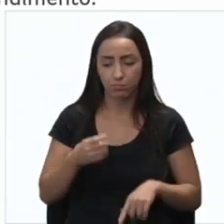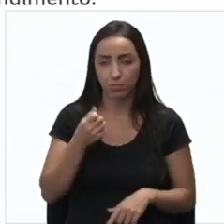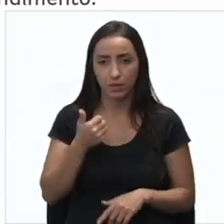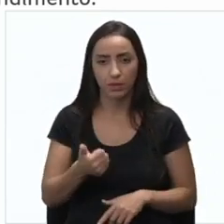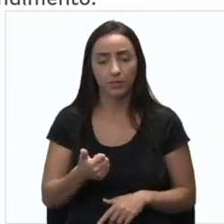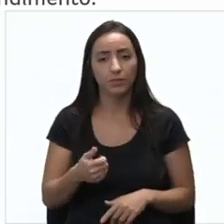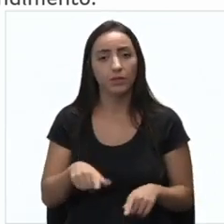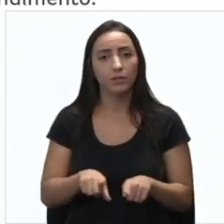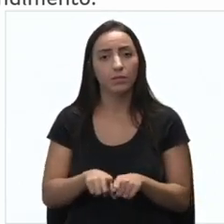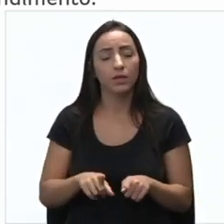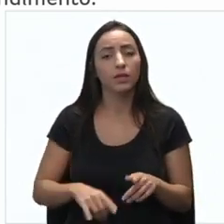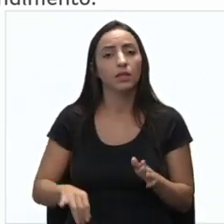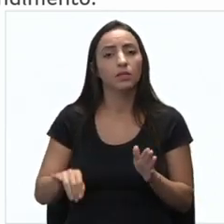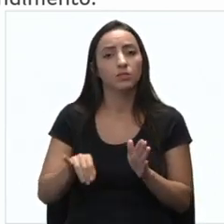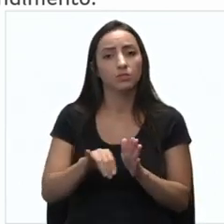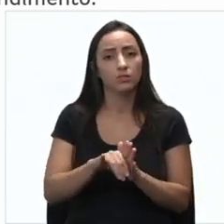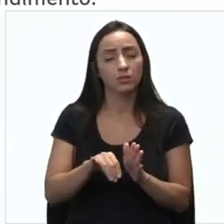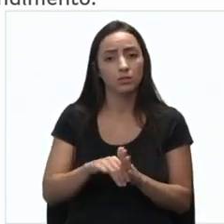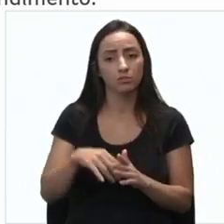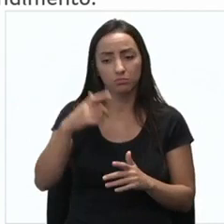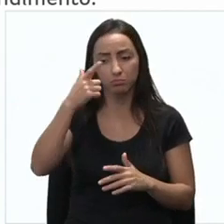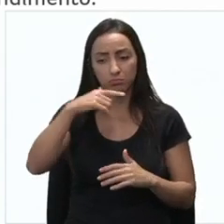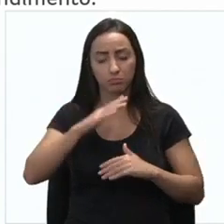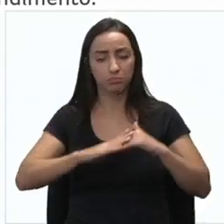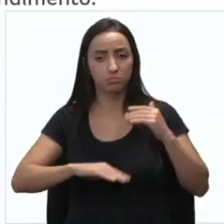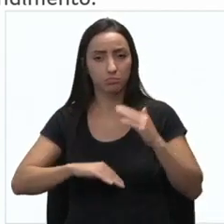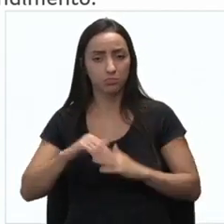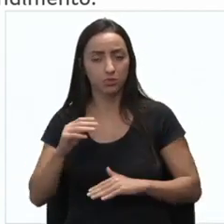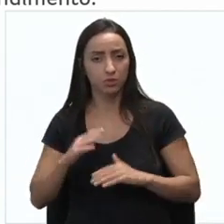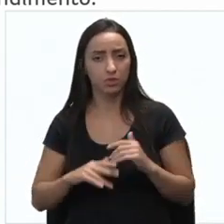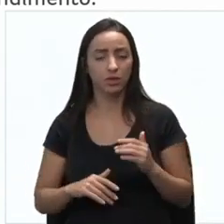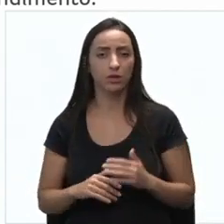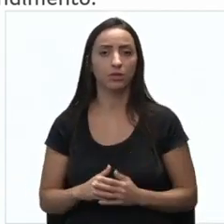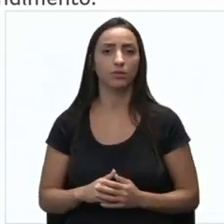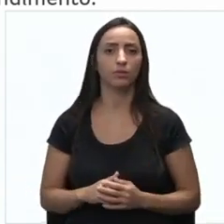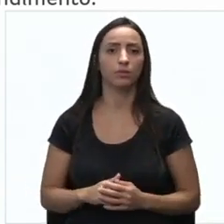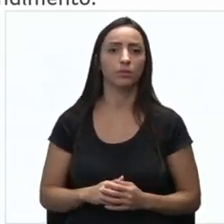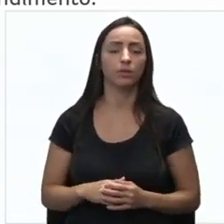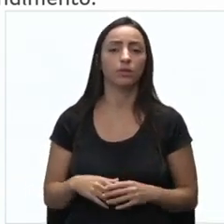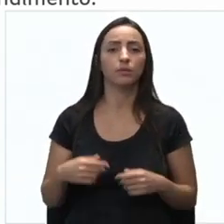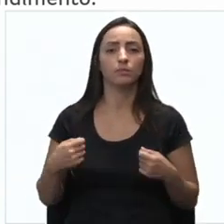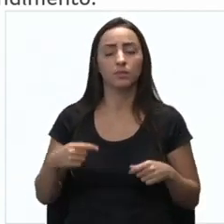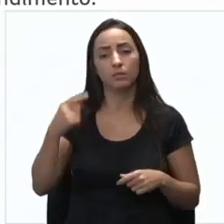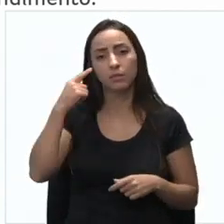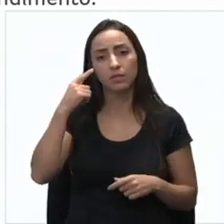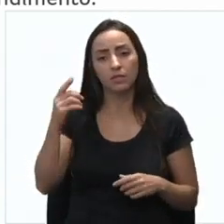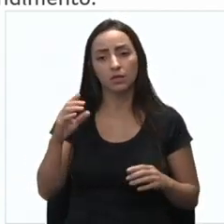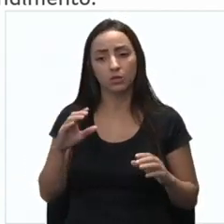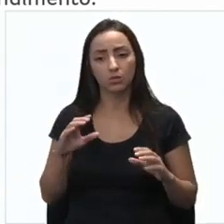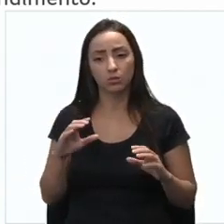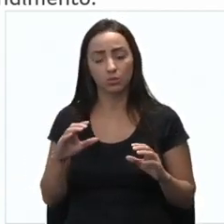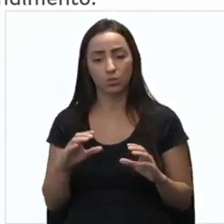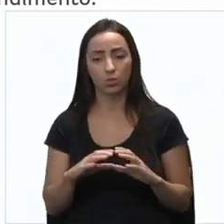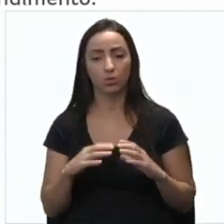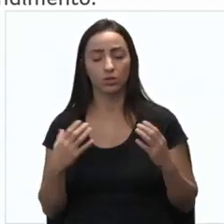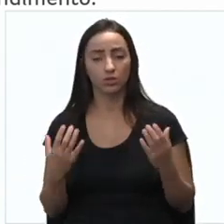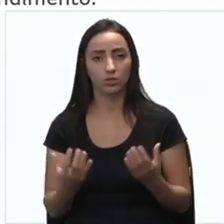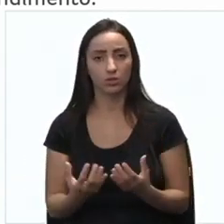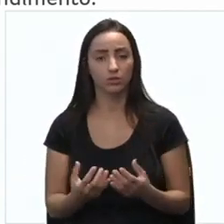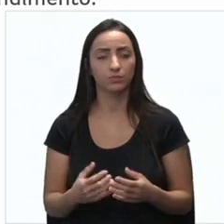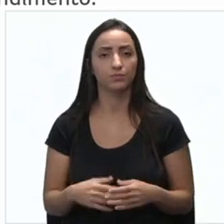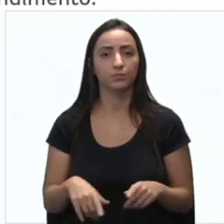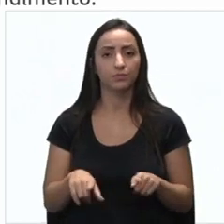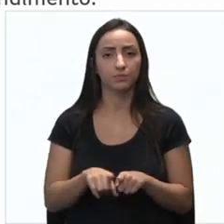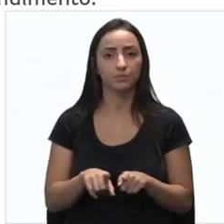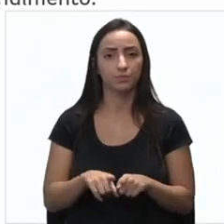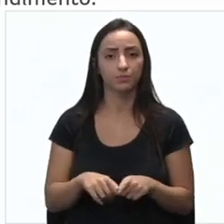a postura do profissional frente à saúde como um valor coletivo, né? Falamos sobre os